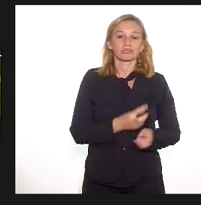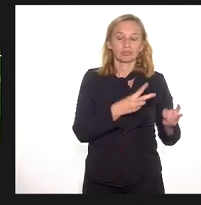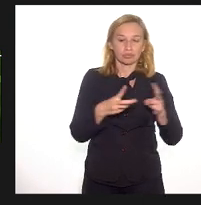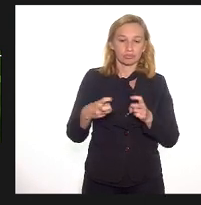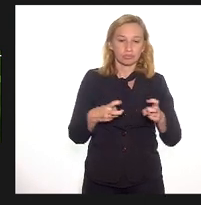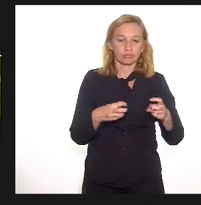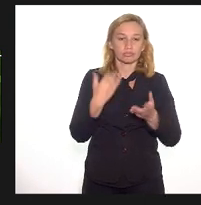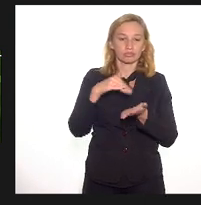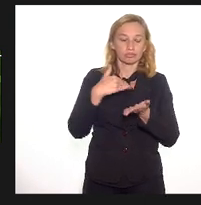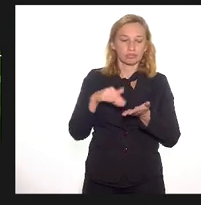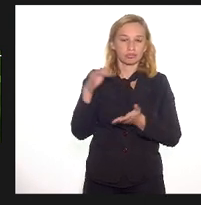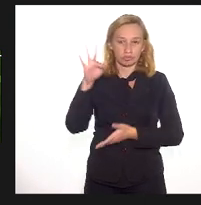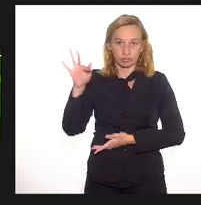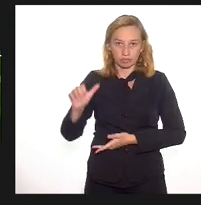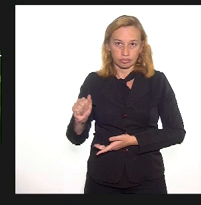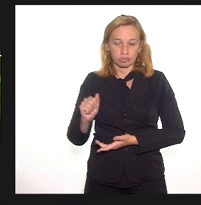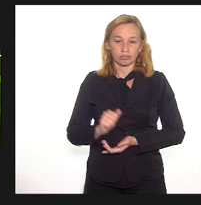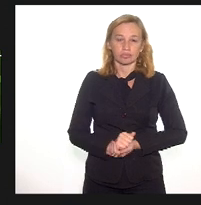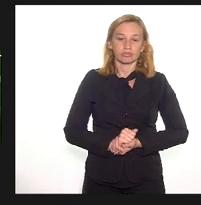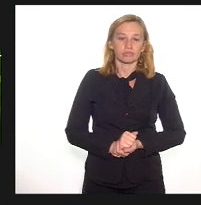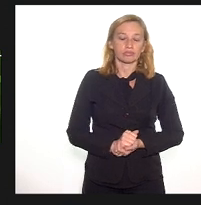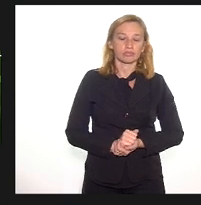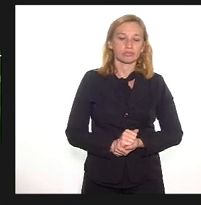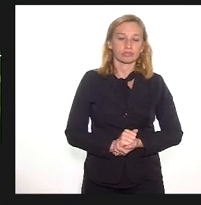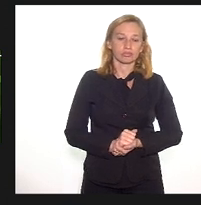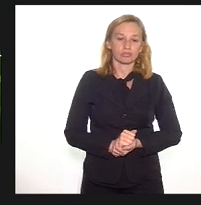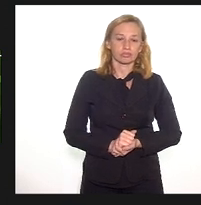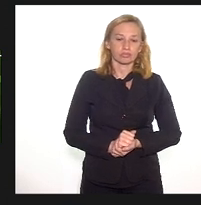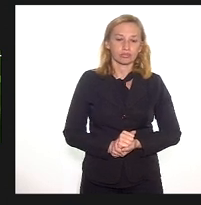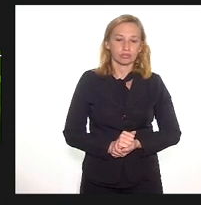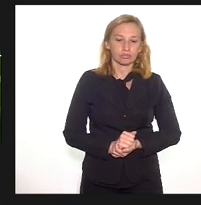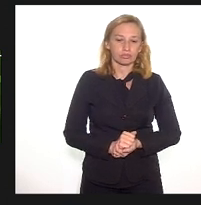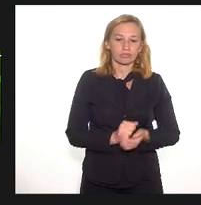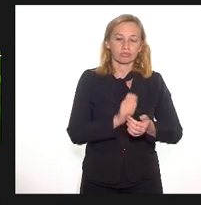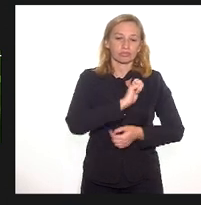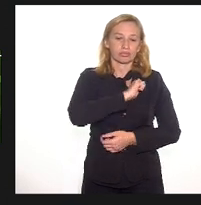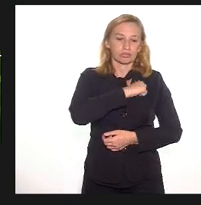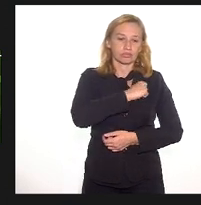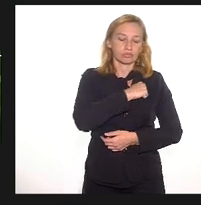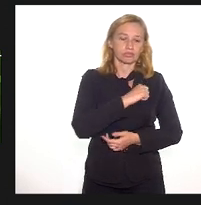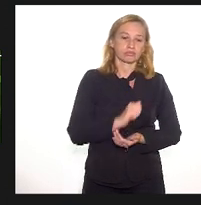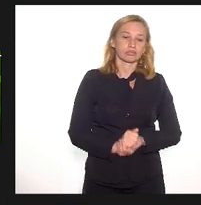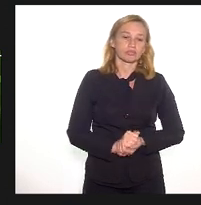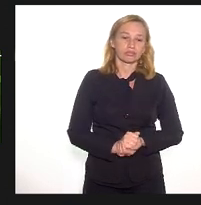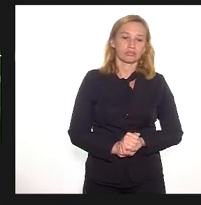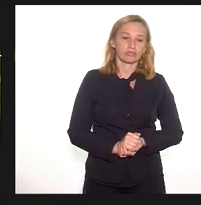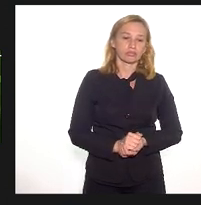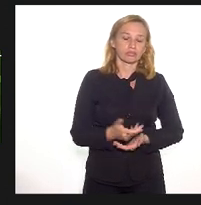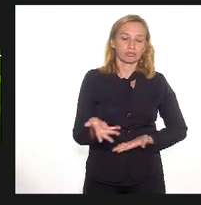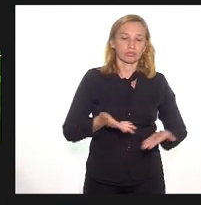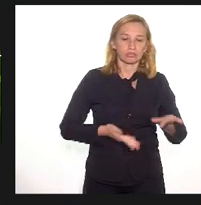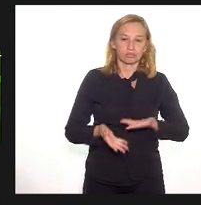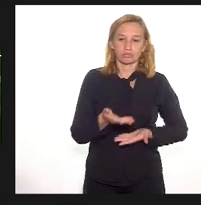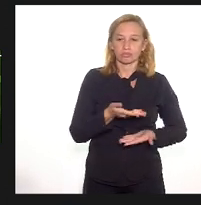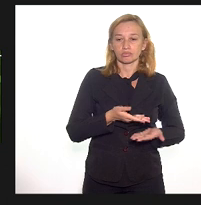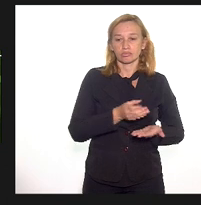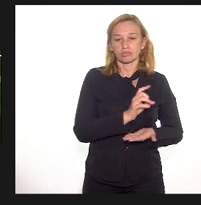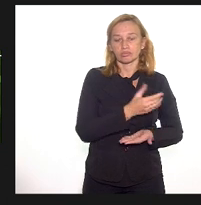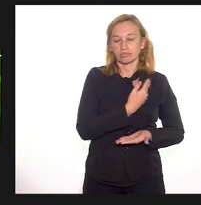observadas pela Secretaria de Fazenda no tocante à fiscalização da participação governamental. Então, o primeiro